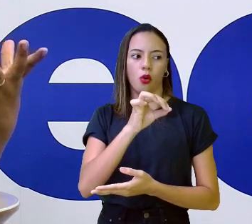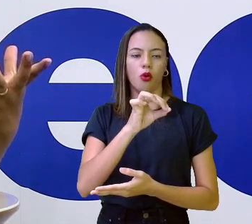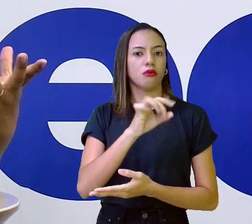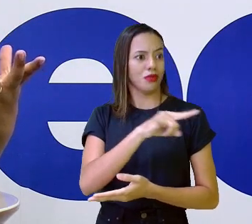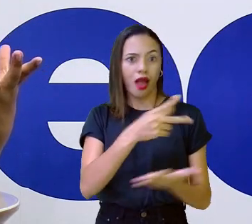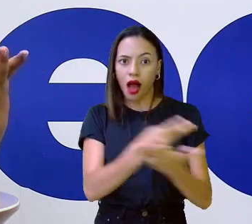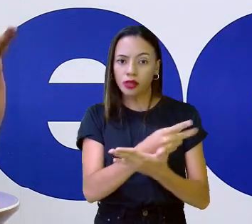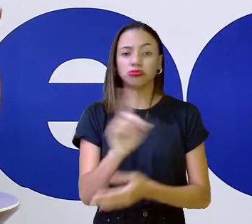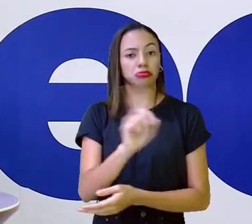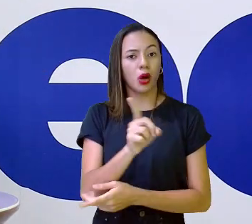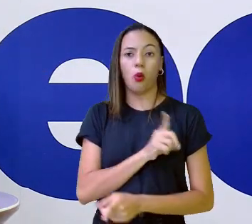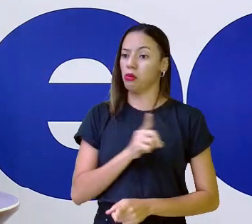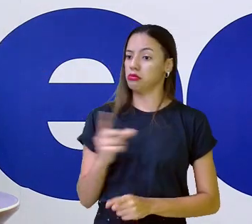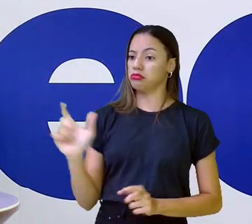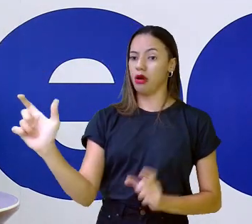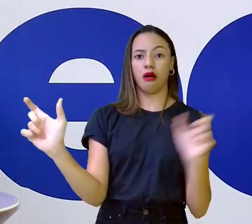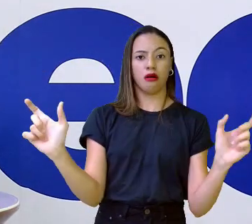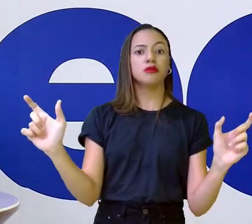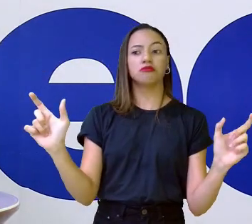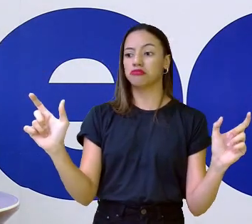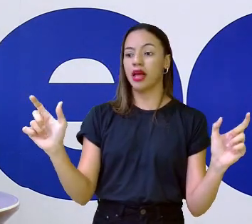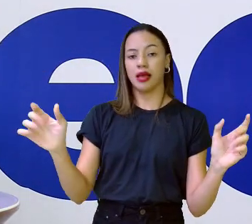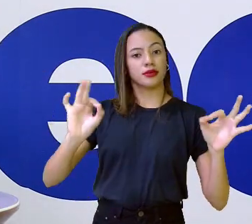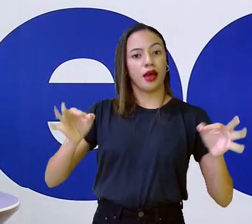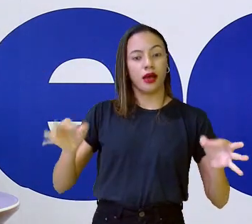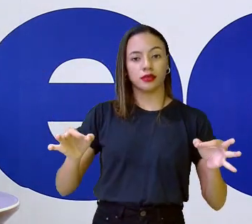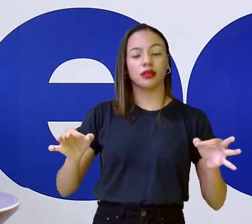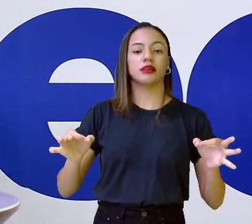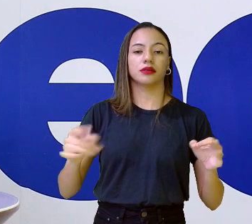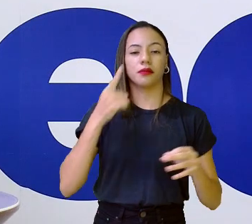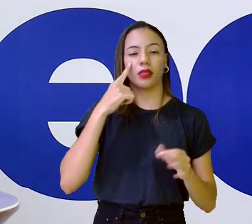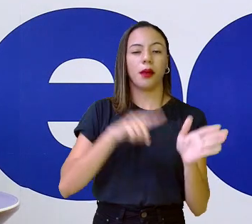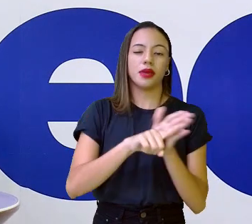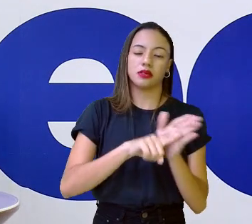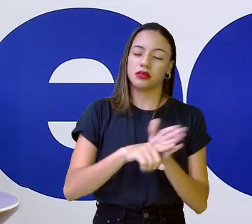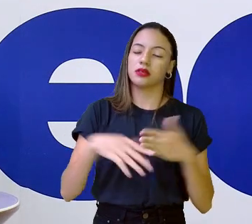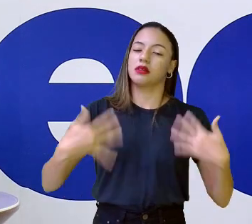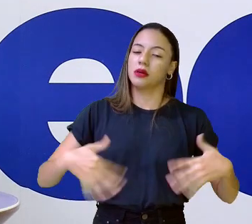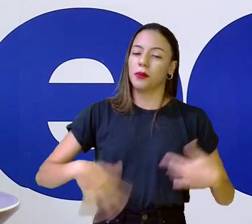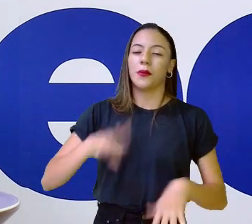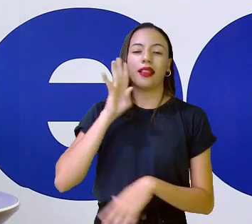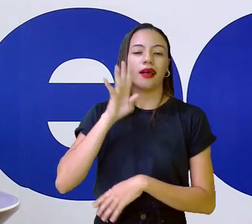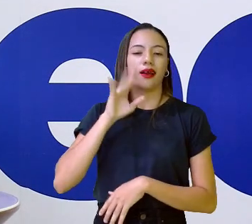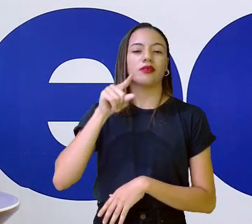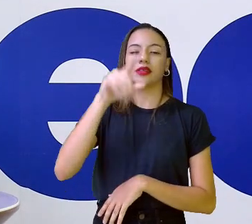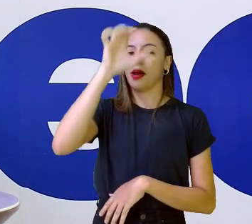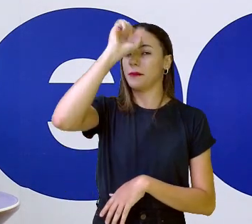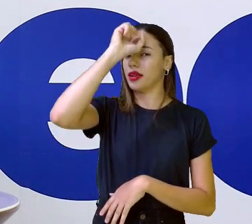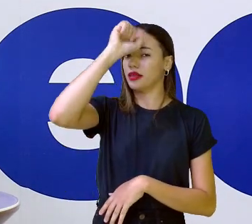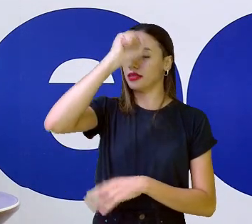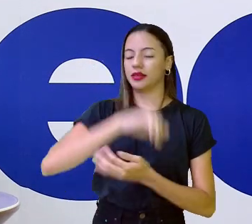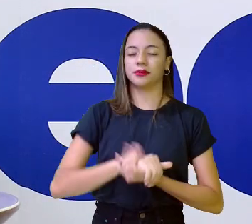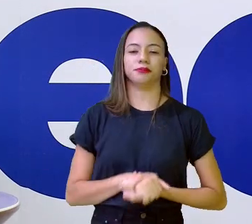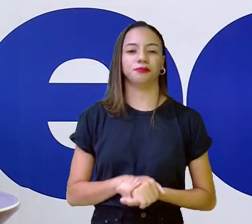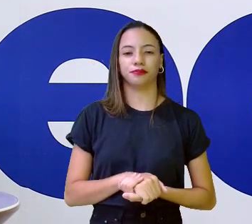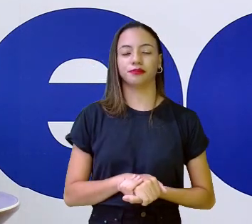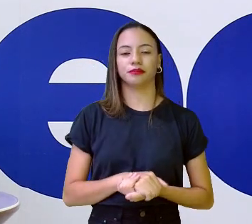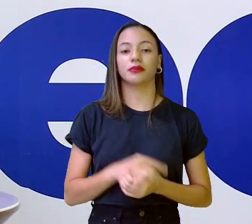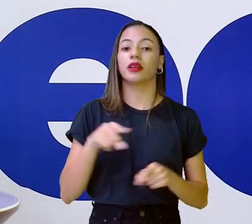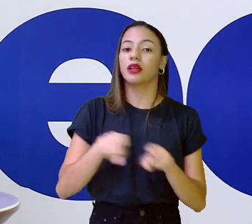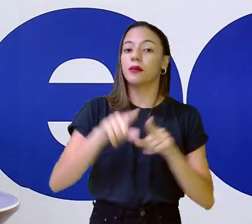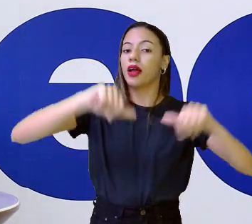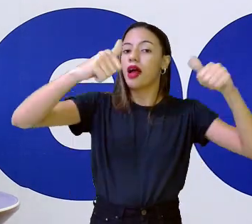palavras existem. Então, vai nessa pesquisa que vai ser muito legal, você vai aprender muita coisa e faz isso. Analisa